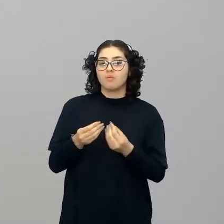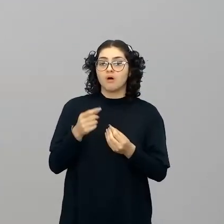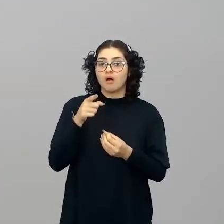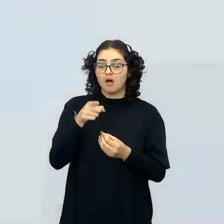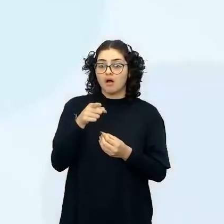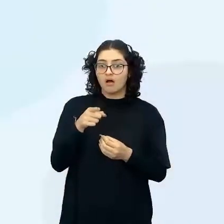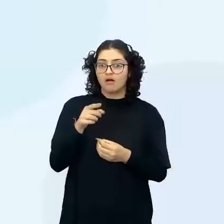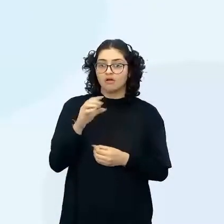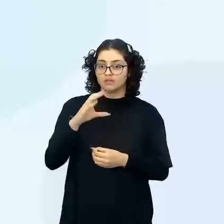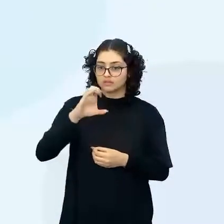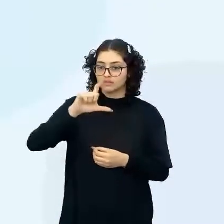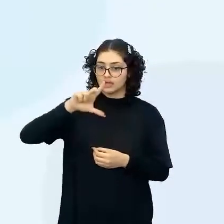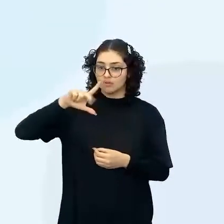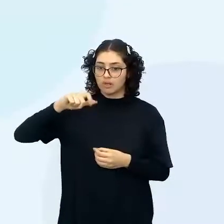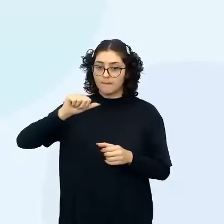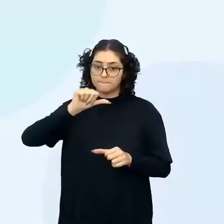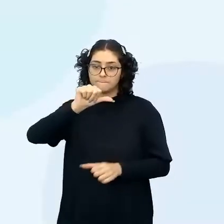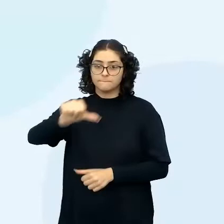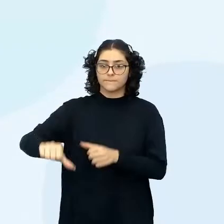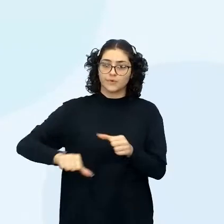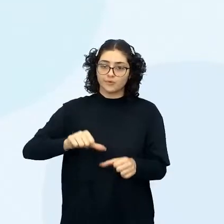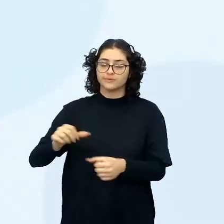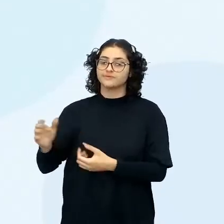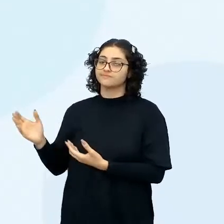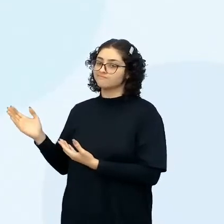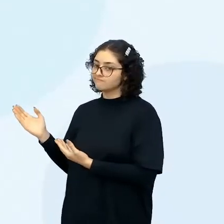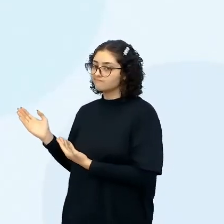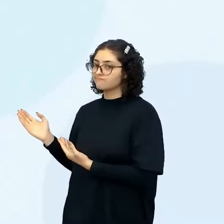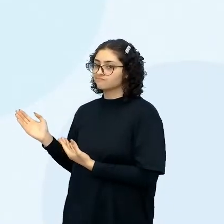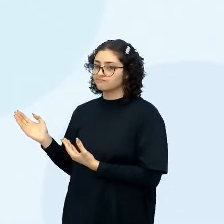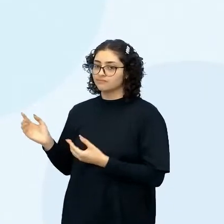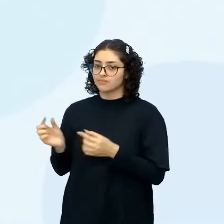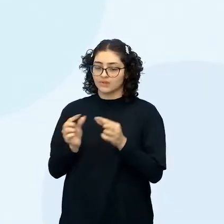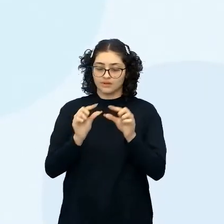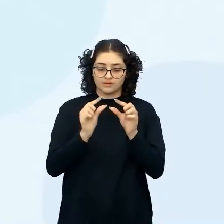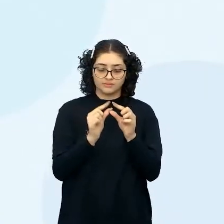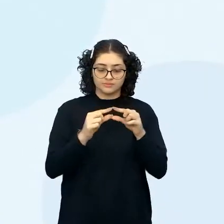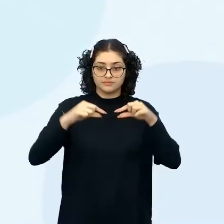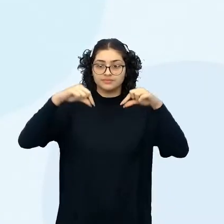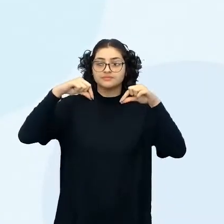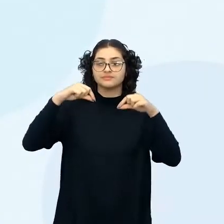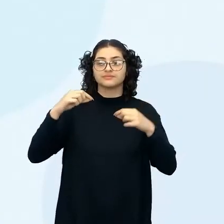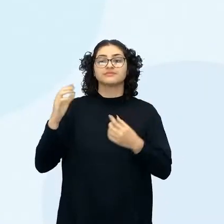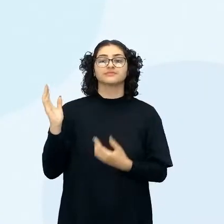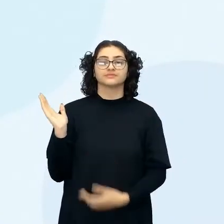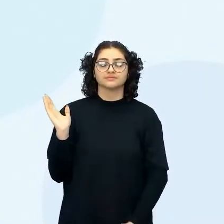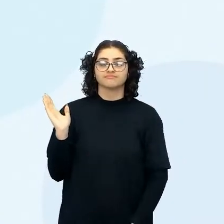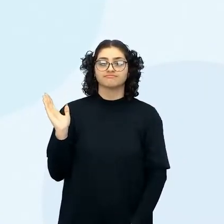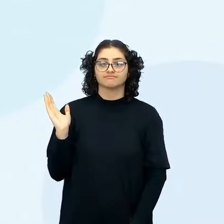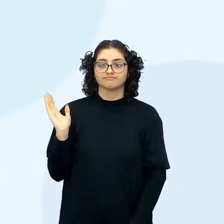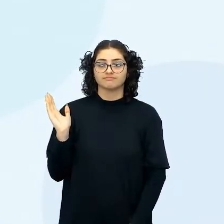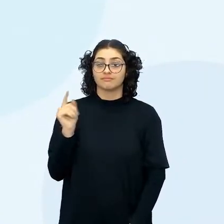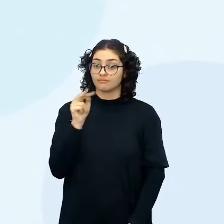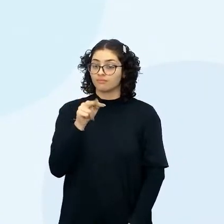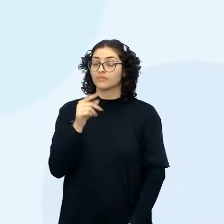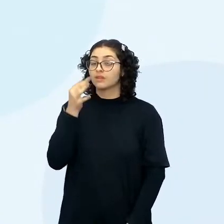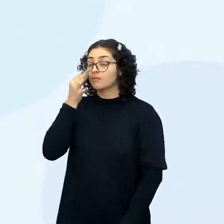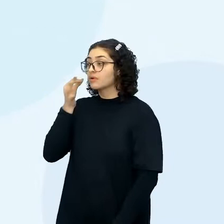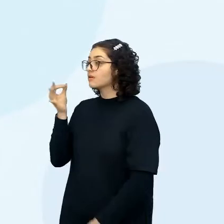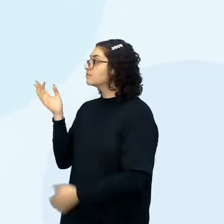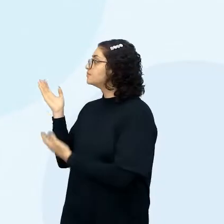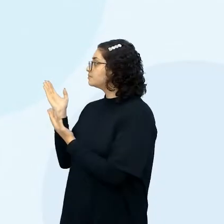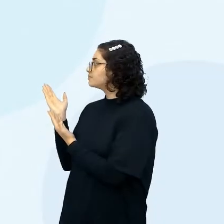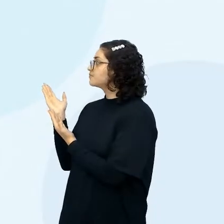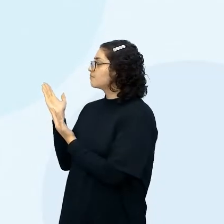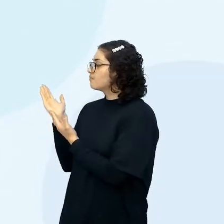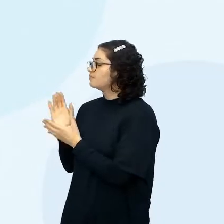vocês. As nossas células vão ficar parecendo uma foice, olha só. Essa célula aqui, né, esse